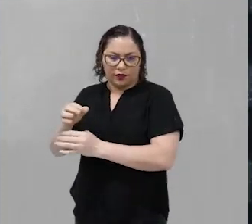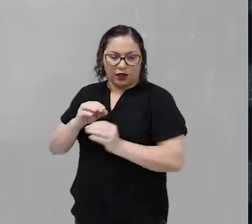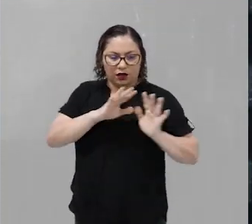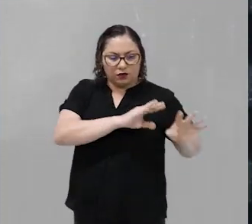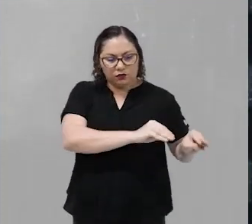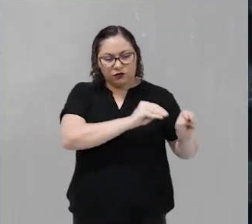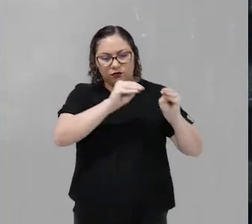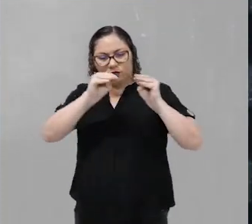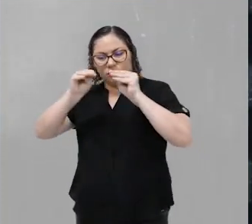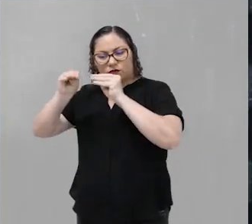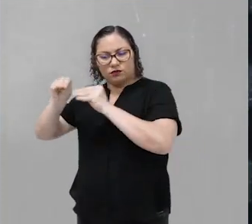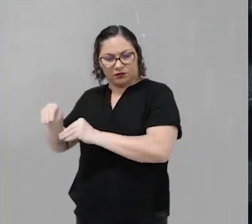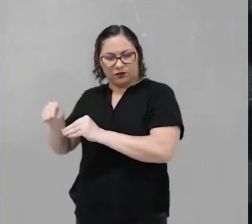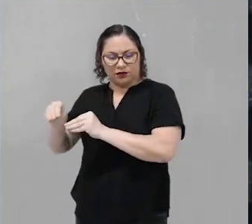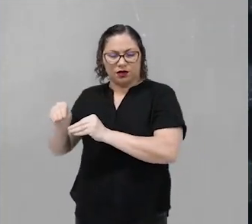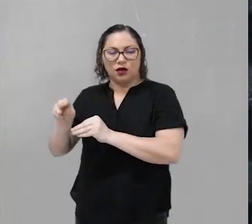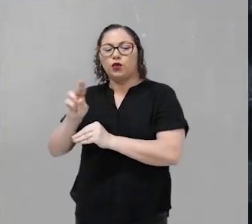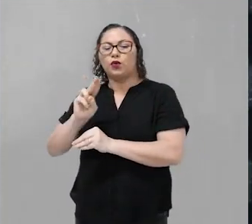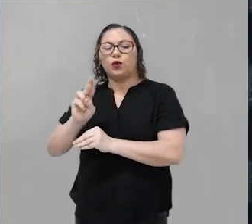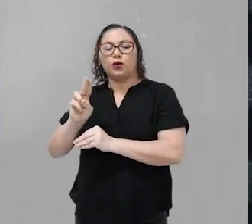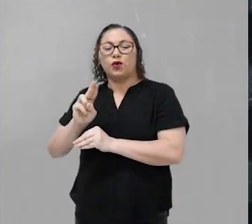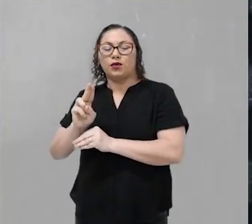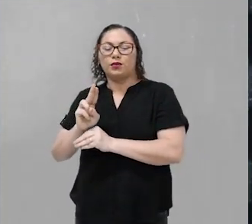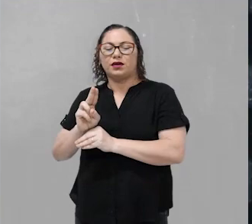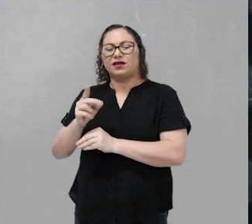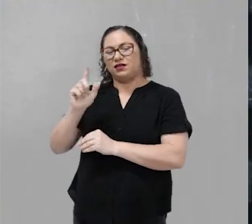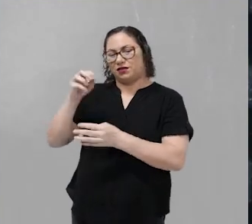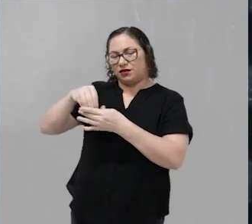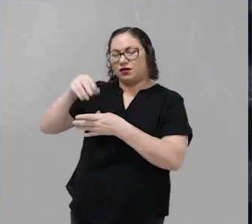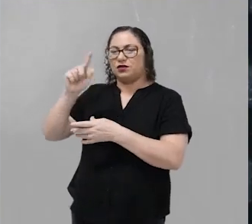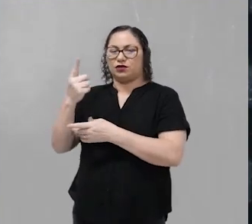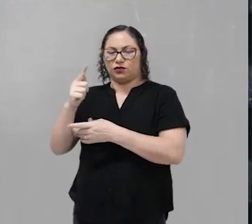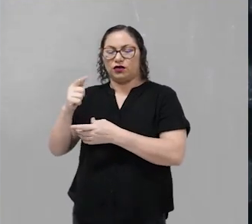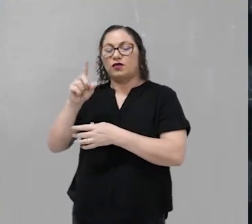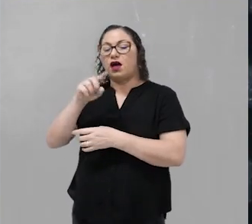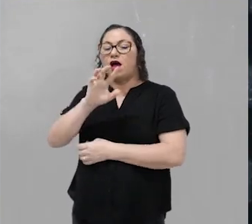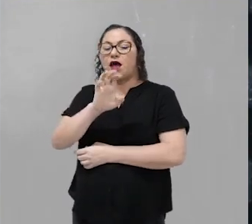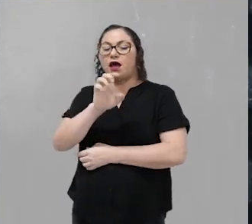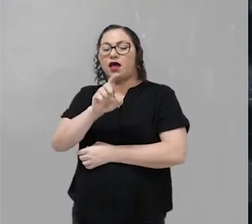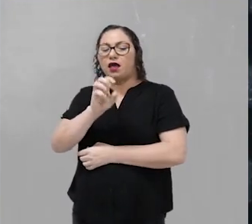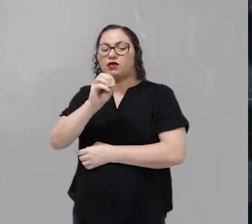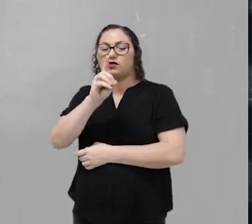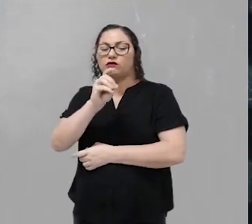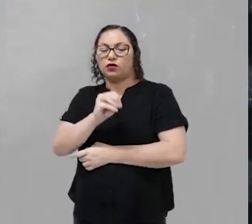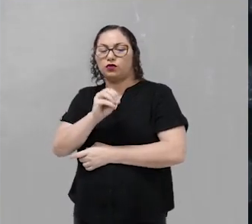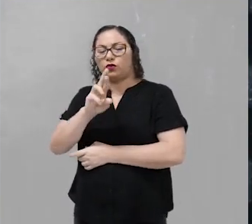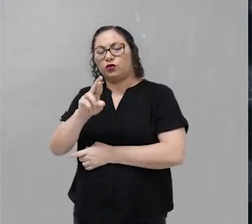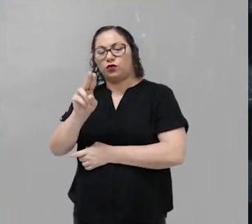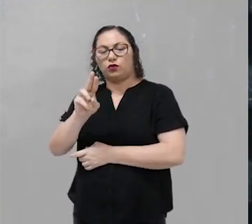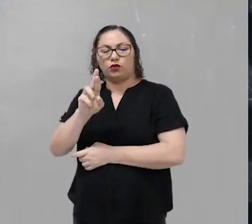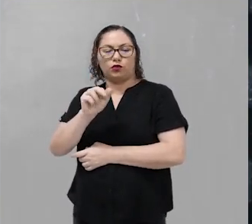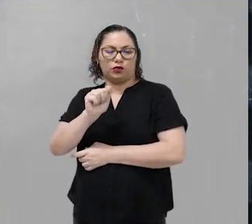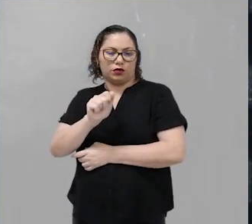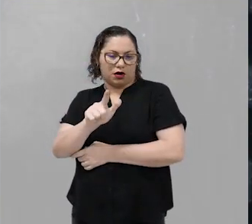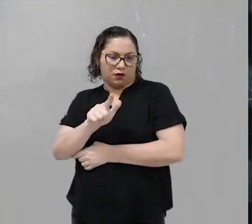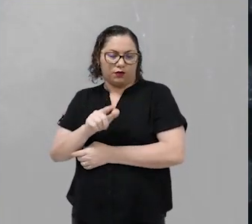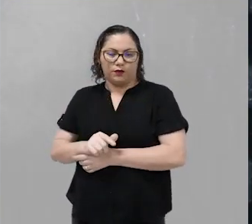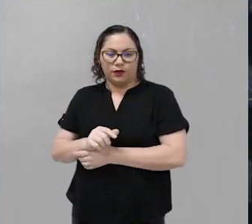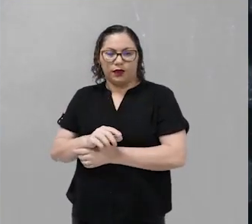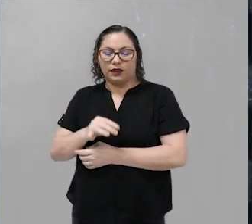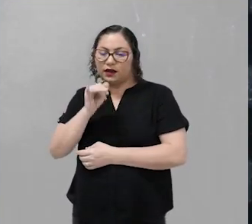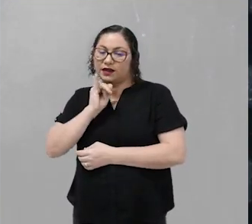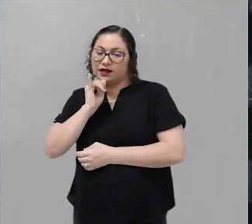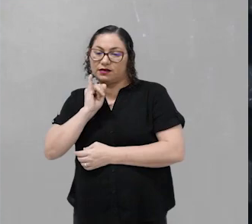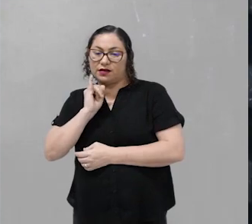campo para a cidade, na geografia, se chama como? Êxodo rural. Exatamente. Então, olha só. Oferta de mão de